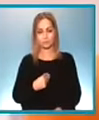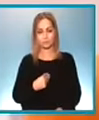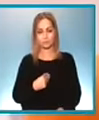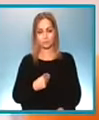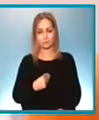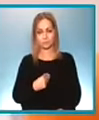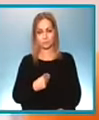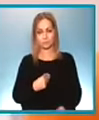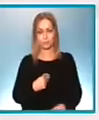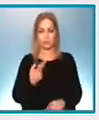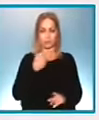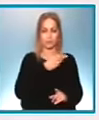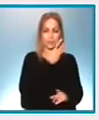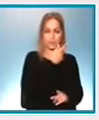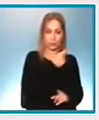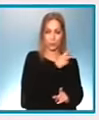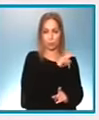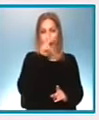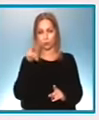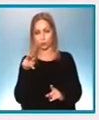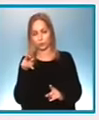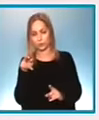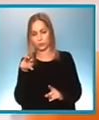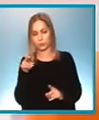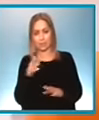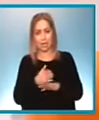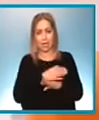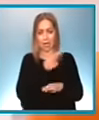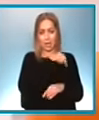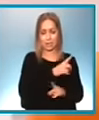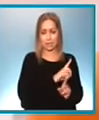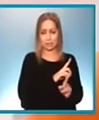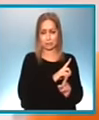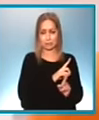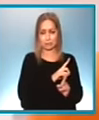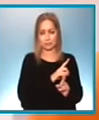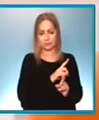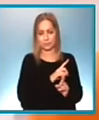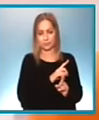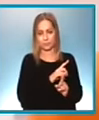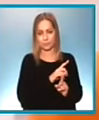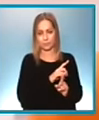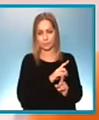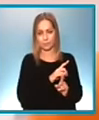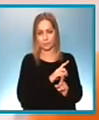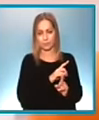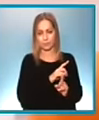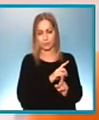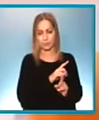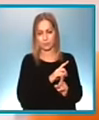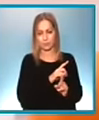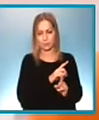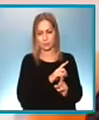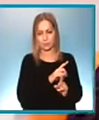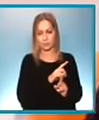cá 3 meses, depois Sim. voltou para a Bósnia. Não, eu ainda não estava em Portugal. Ah, ainda estava cá. Sim, foram os meus